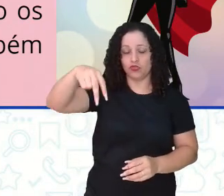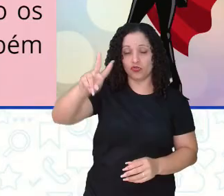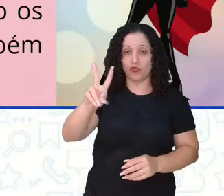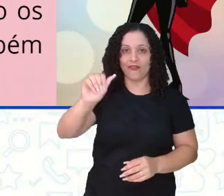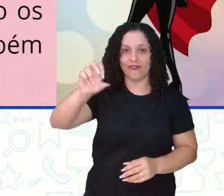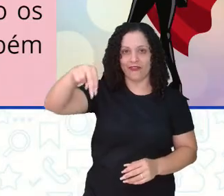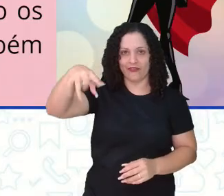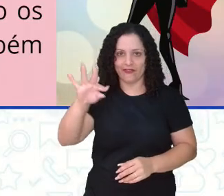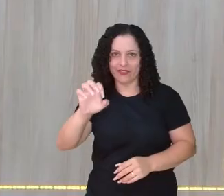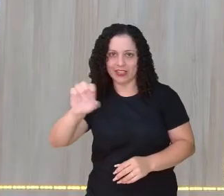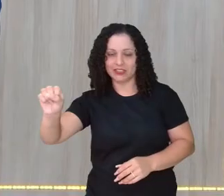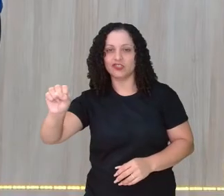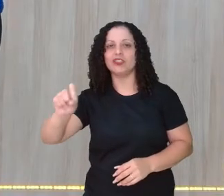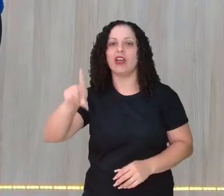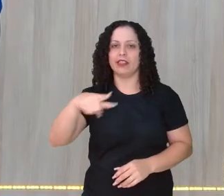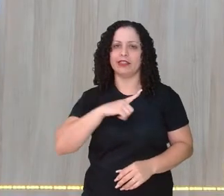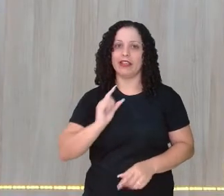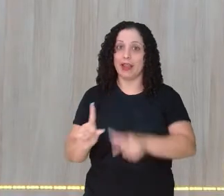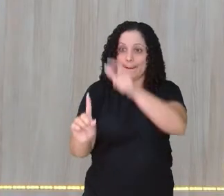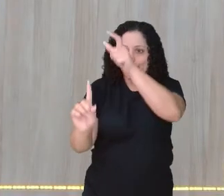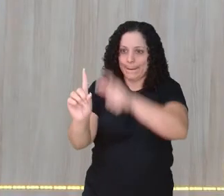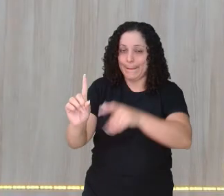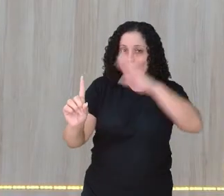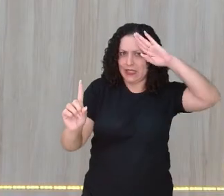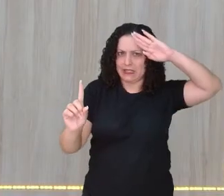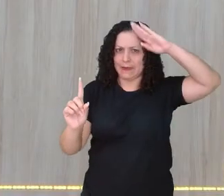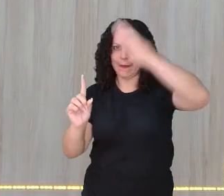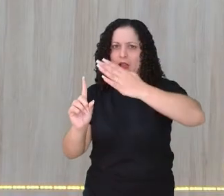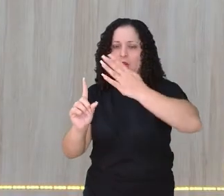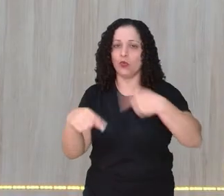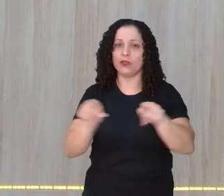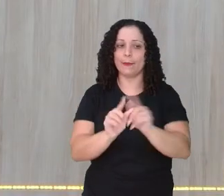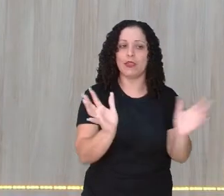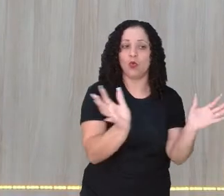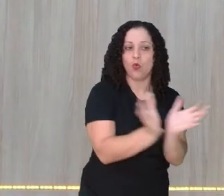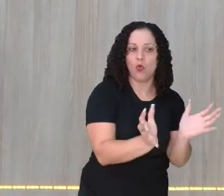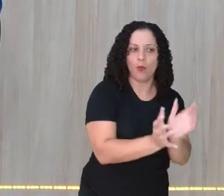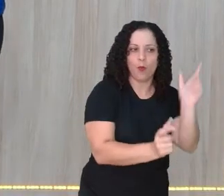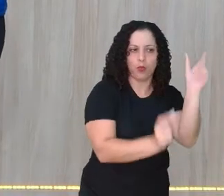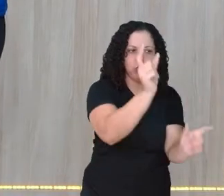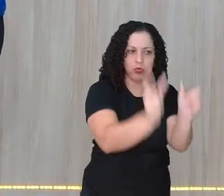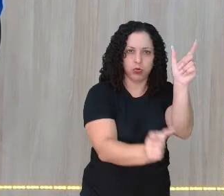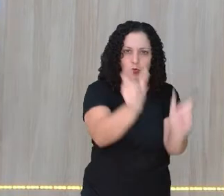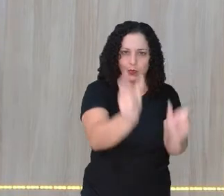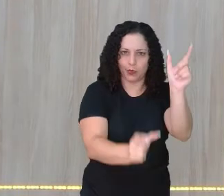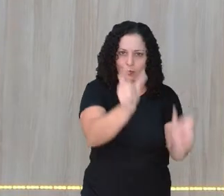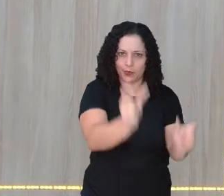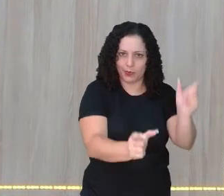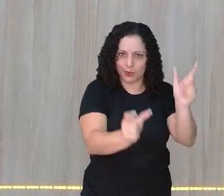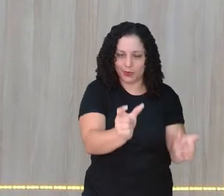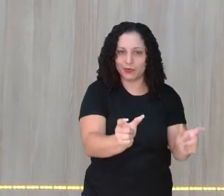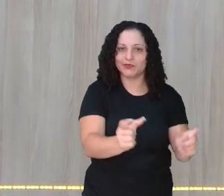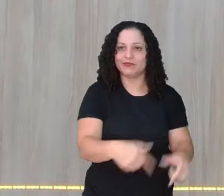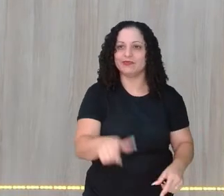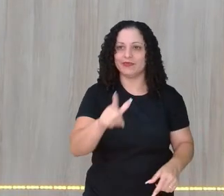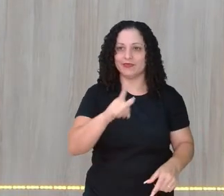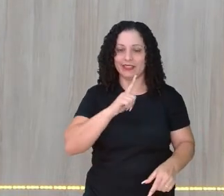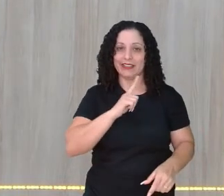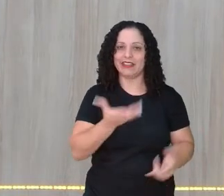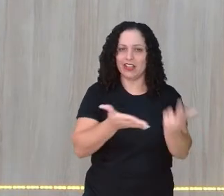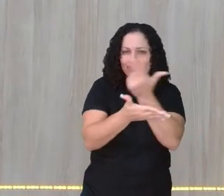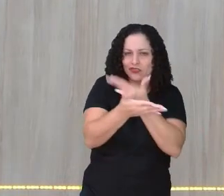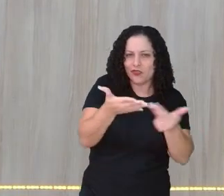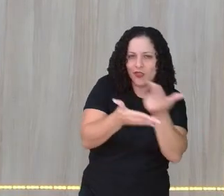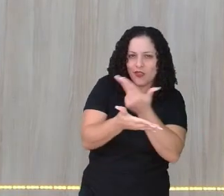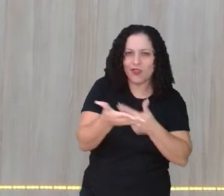vai ter os personagens. Dentro desses personagens, a gente vai colocar ele em cada quadradinho, né? Em